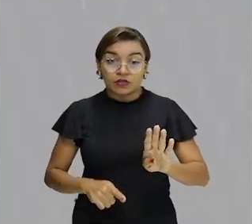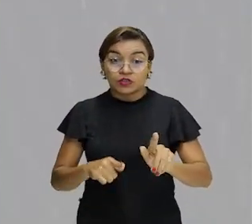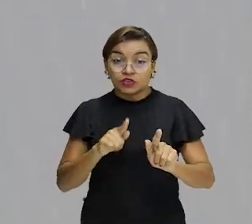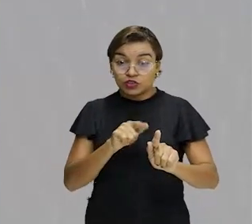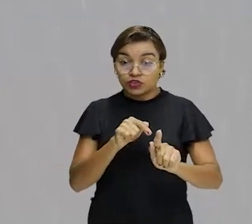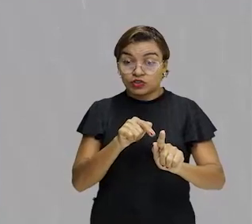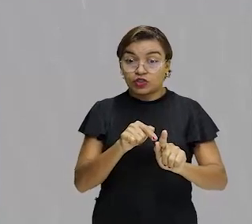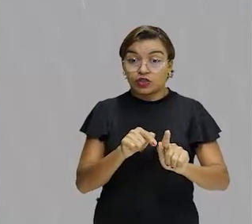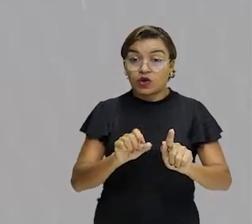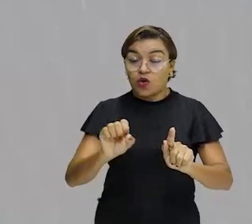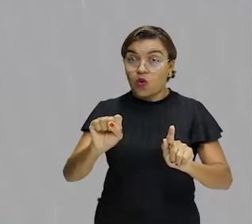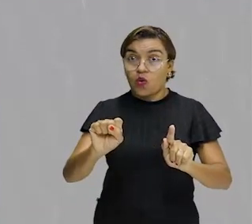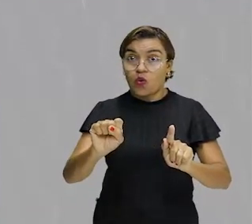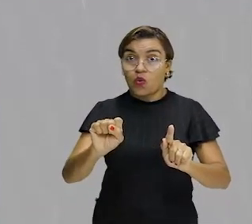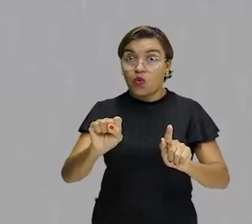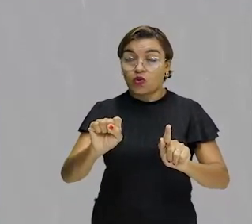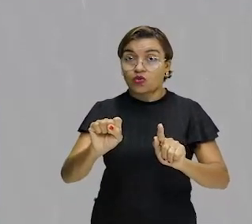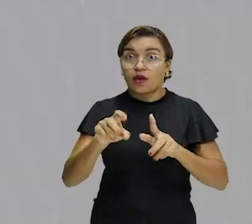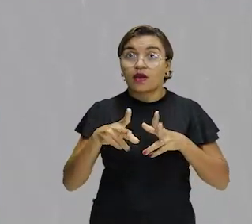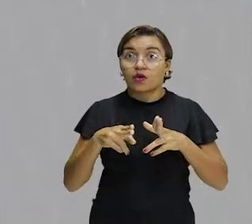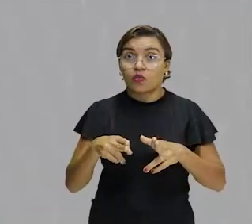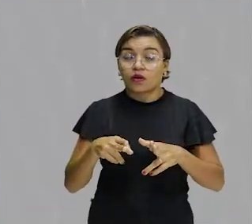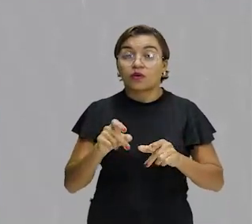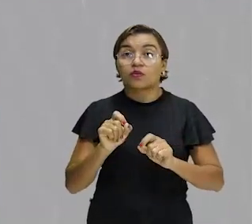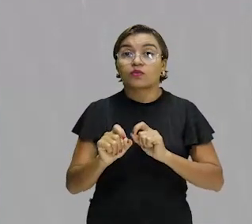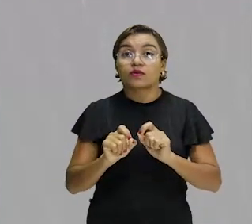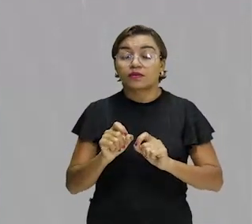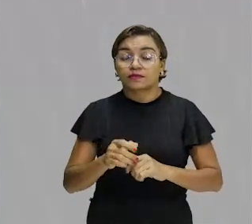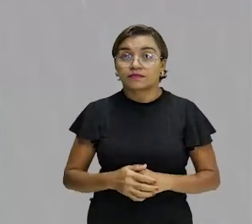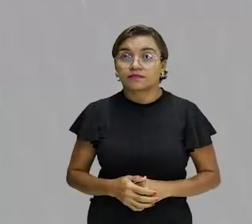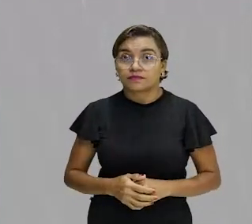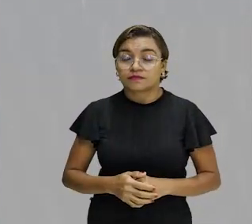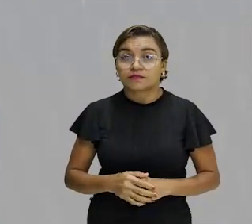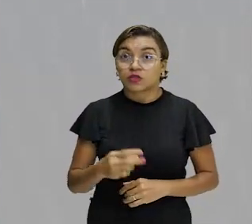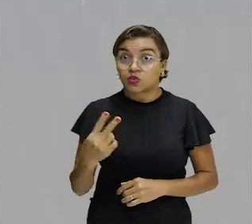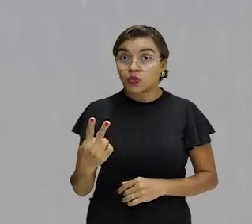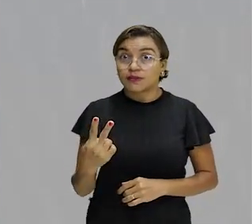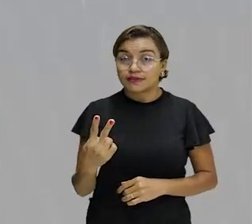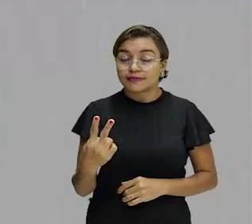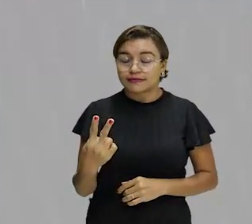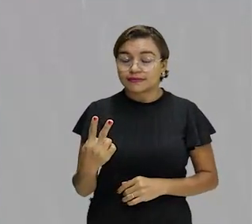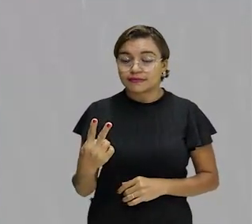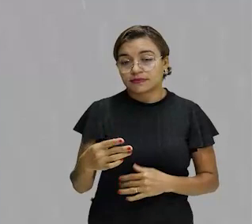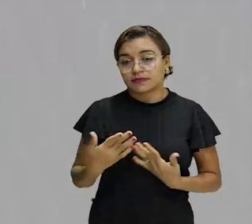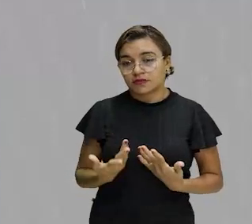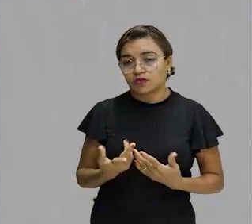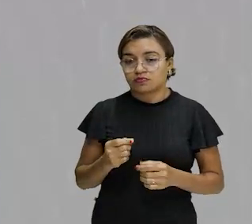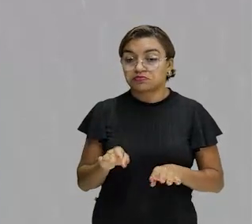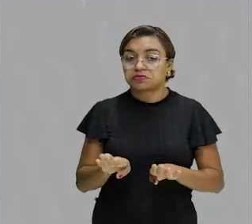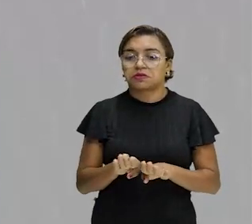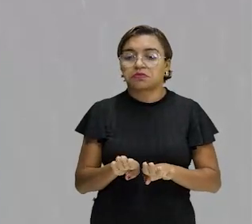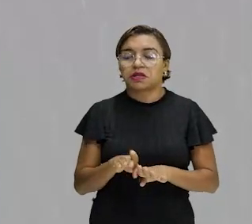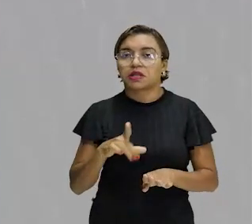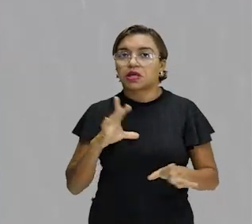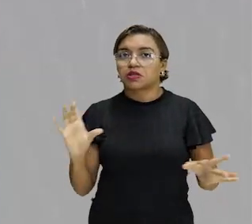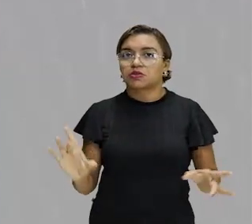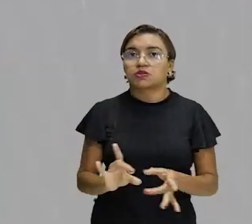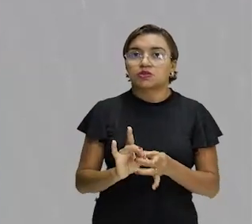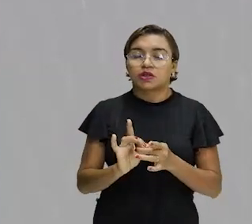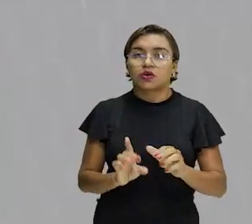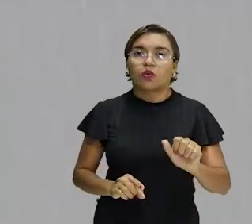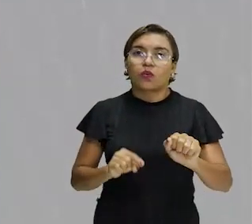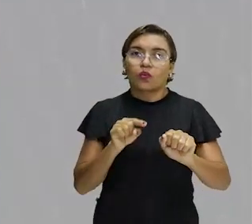ainda com os mesmos conjuntos, agora eu estou fazendo uma inversão, tá? A minha função G,